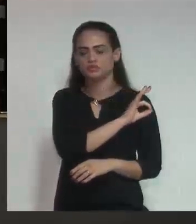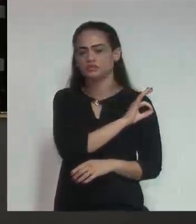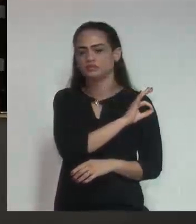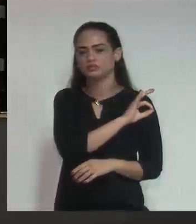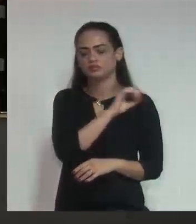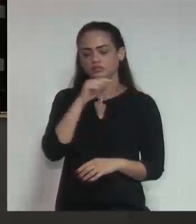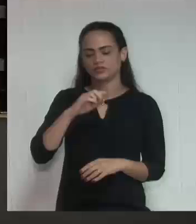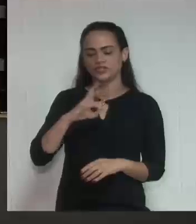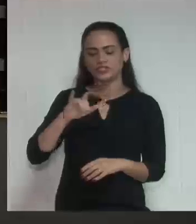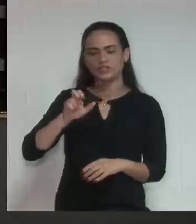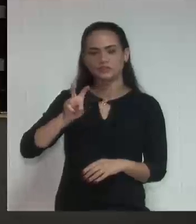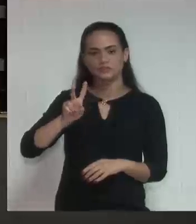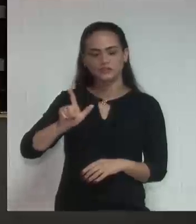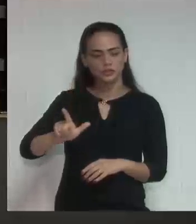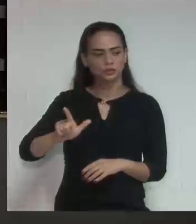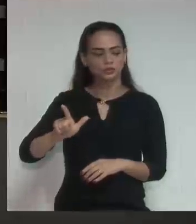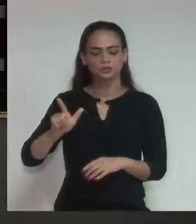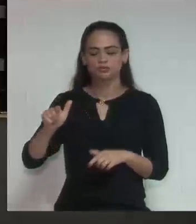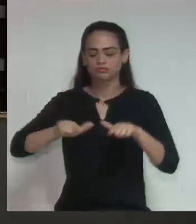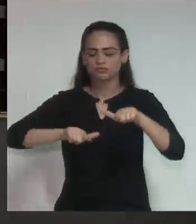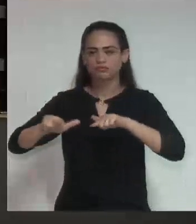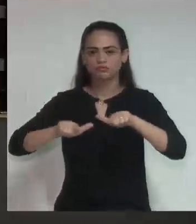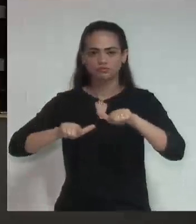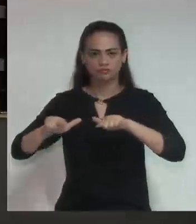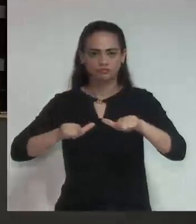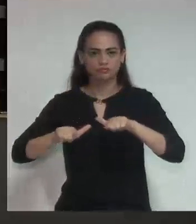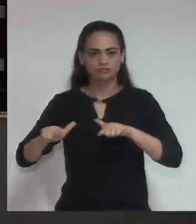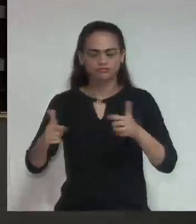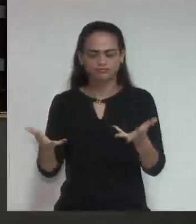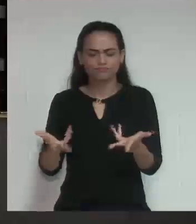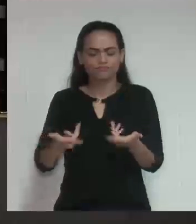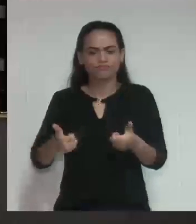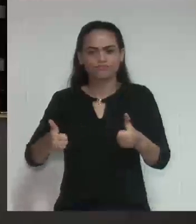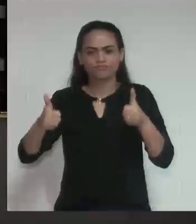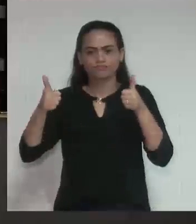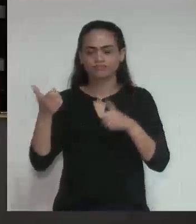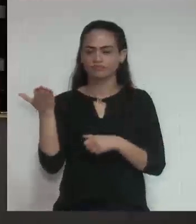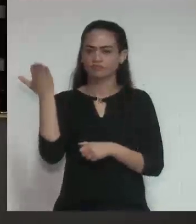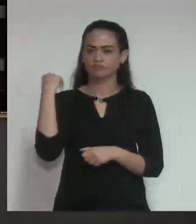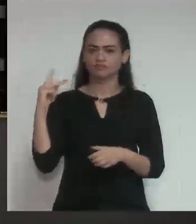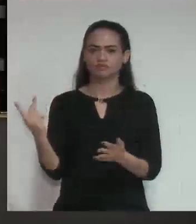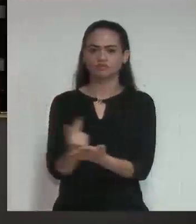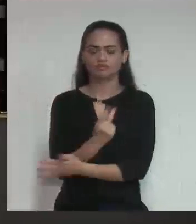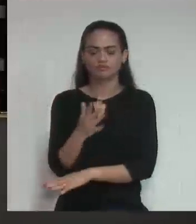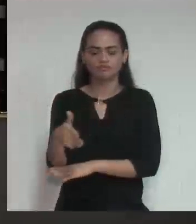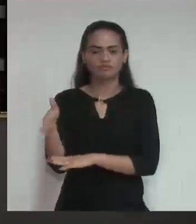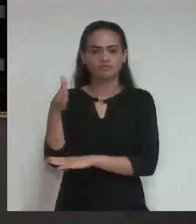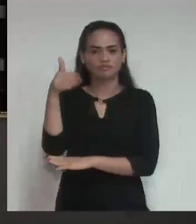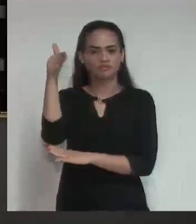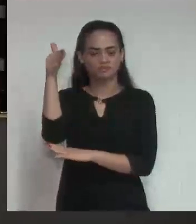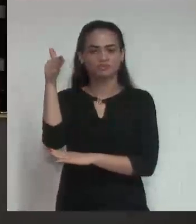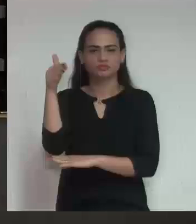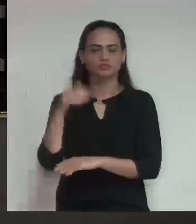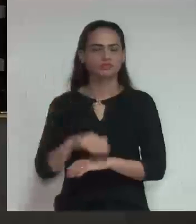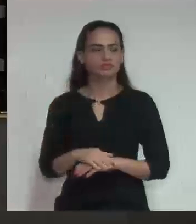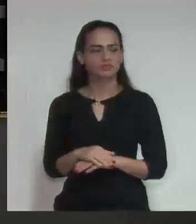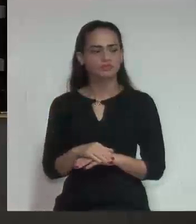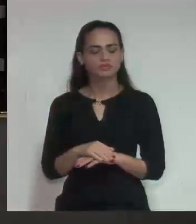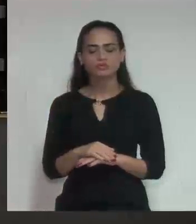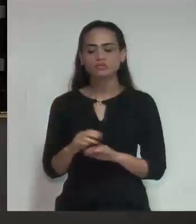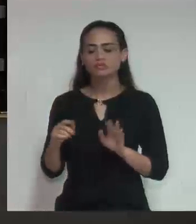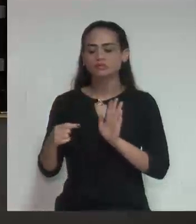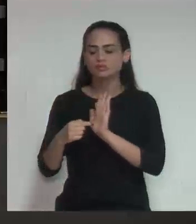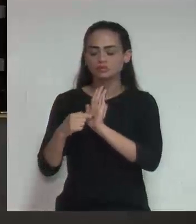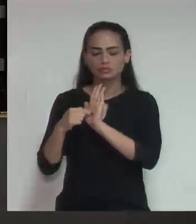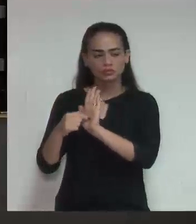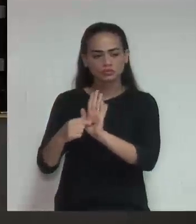de Vinhedo pelo brilhante trabalho realizado durante a cerimônia do juramento à bandeira no Parque Municipal Jaime Ferragutti. E que no deliberado dessa casa seja dada ciência